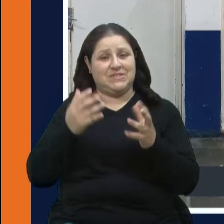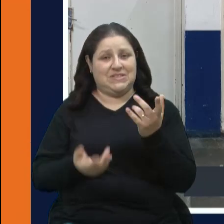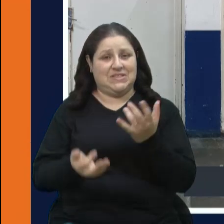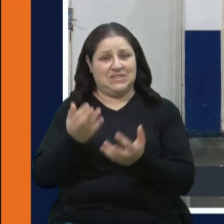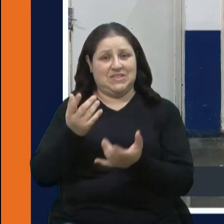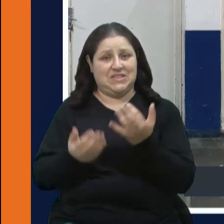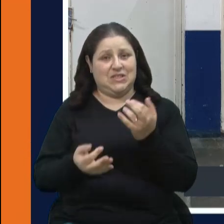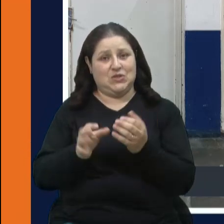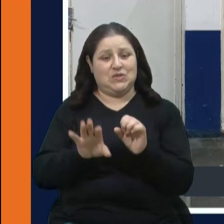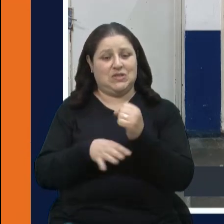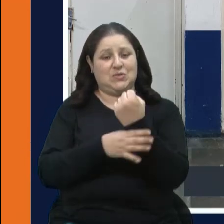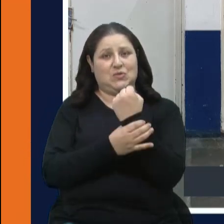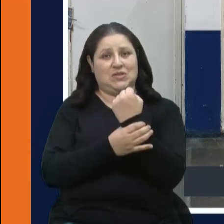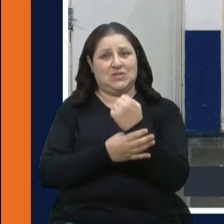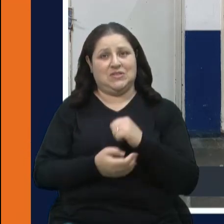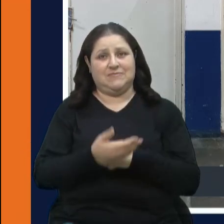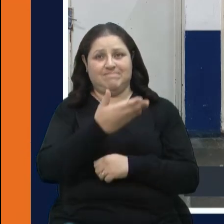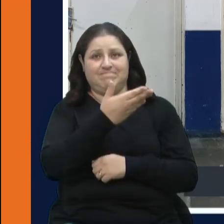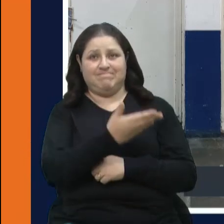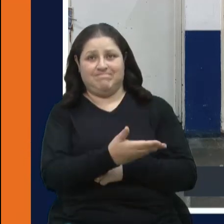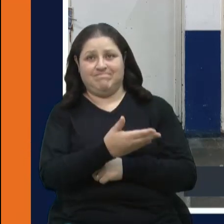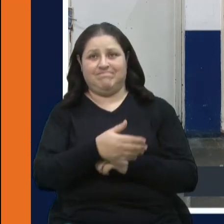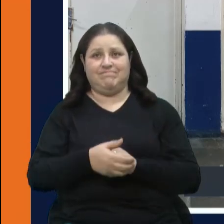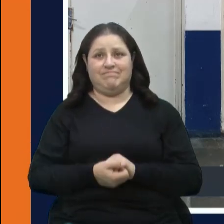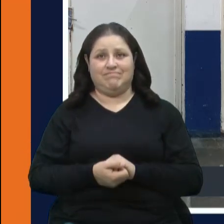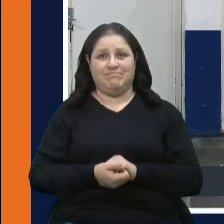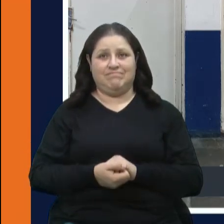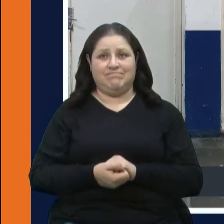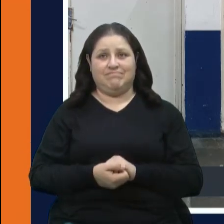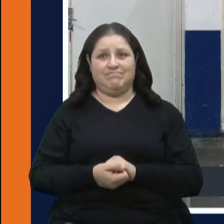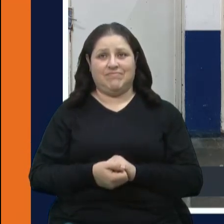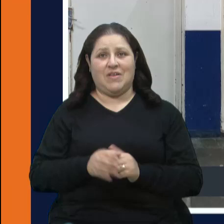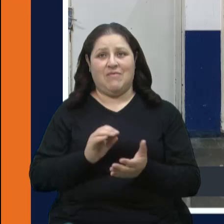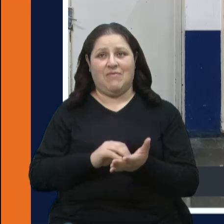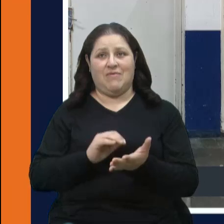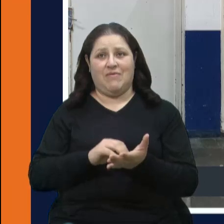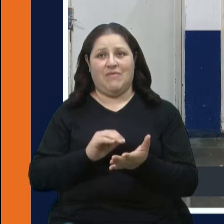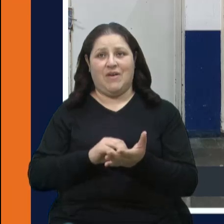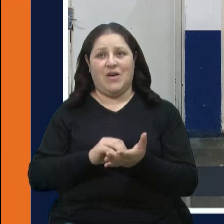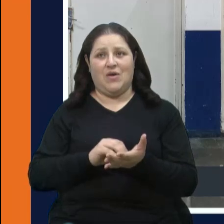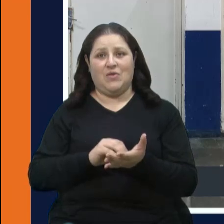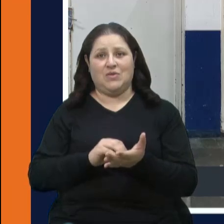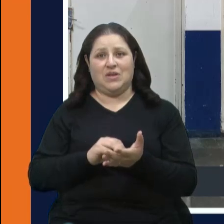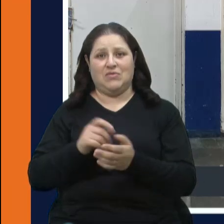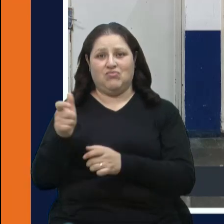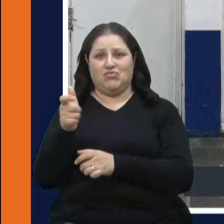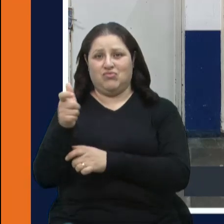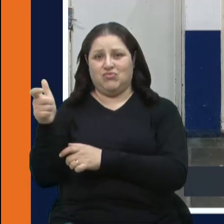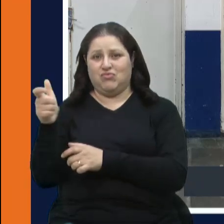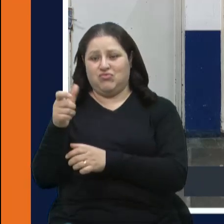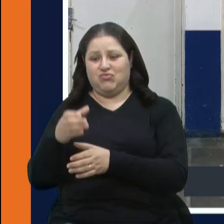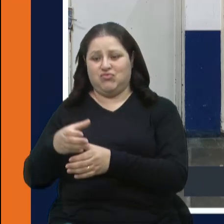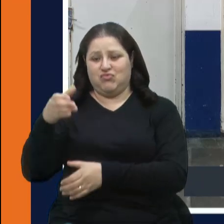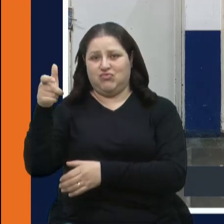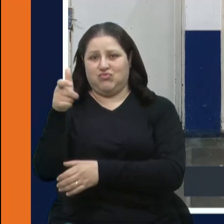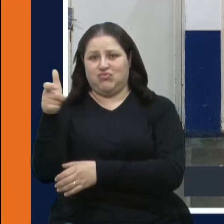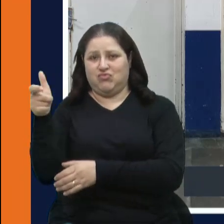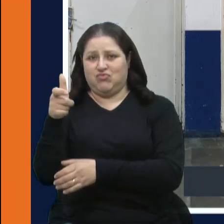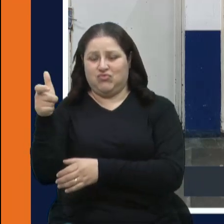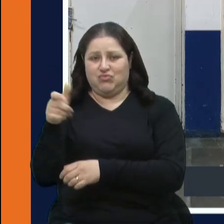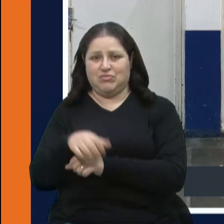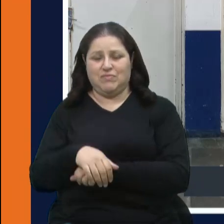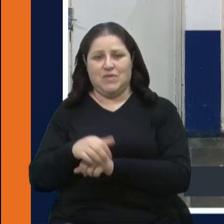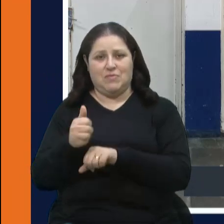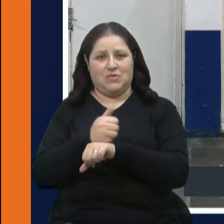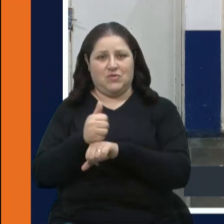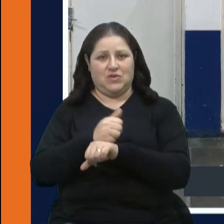né? Tem sinalizador lá de extintor, mas não tem um extintor. Uma situação para quem é especialista de segurança